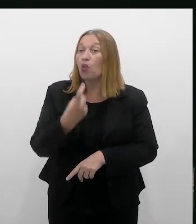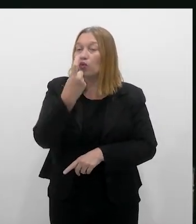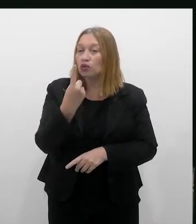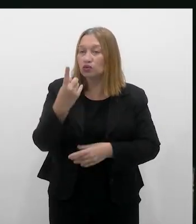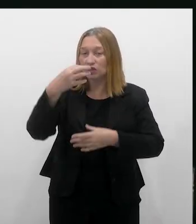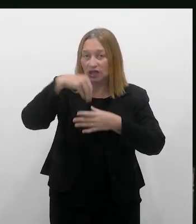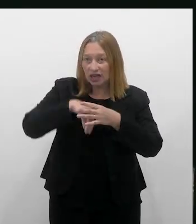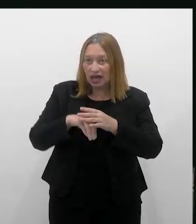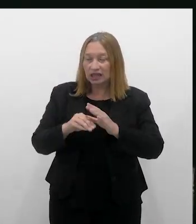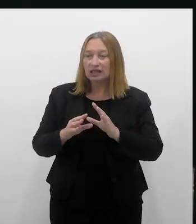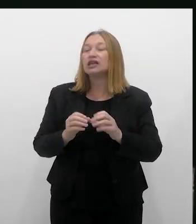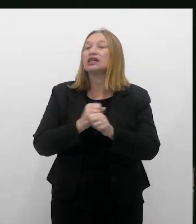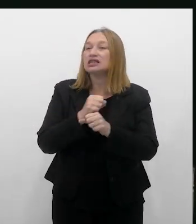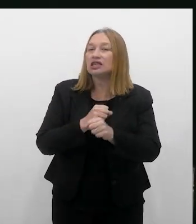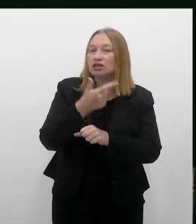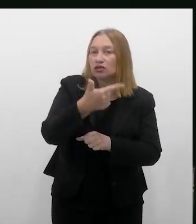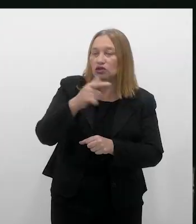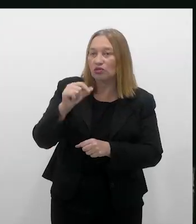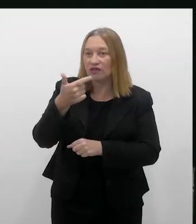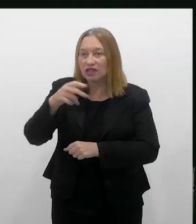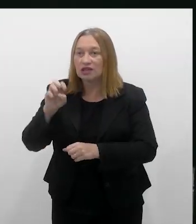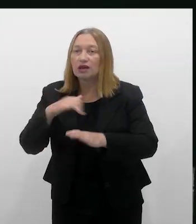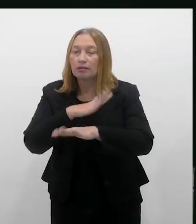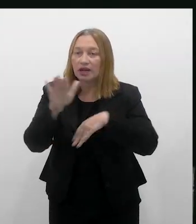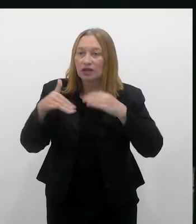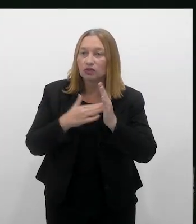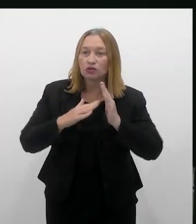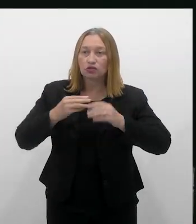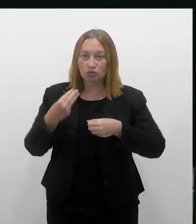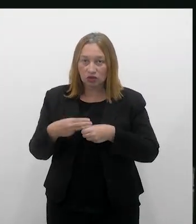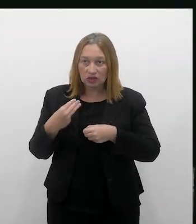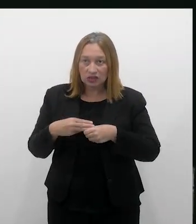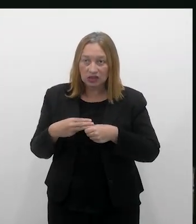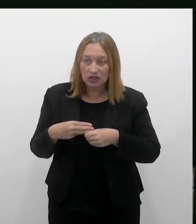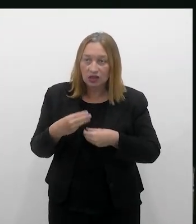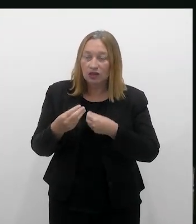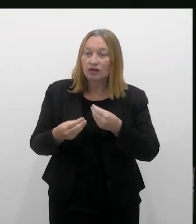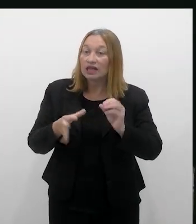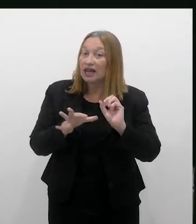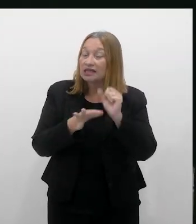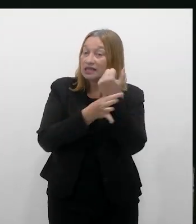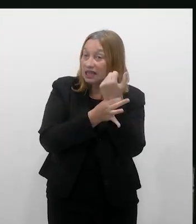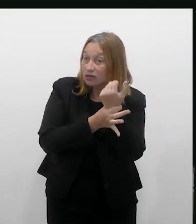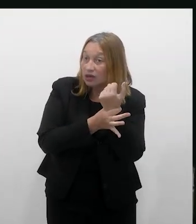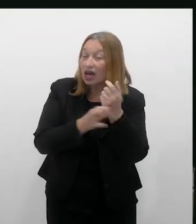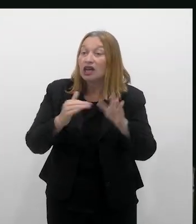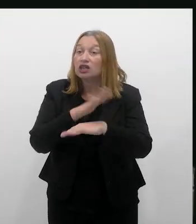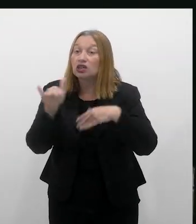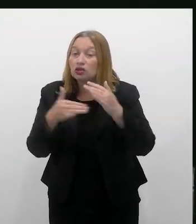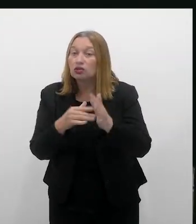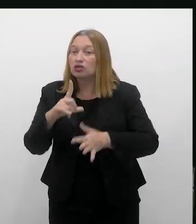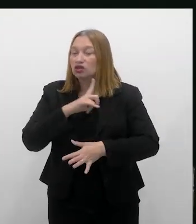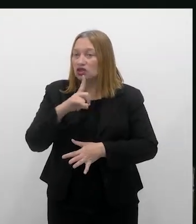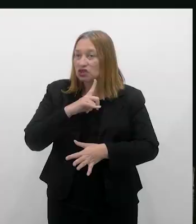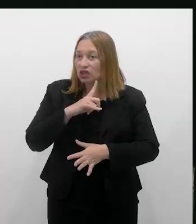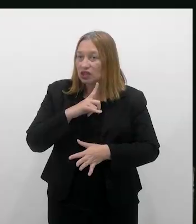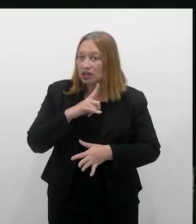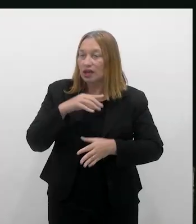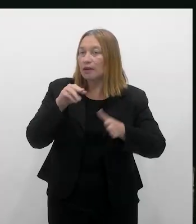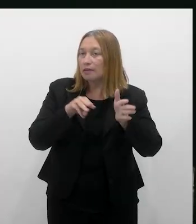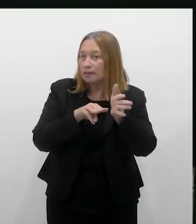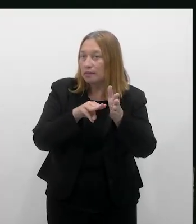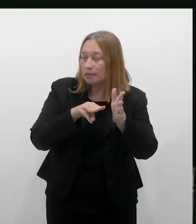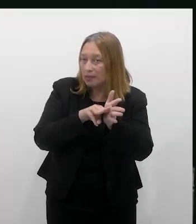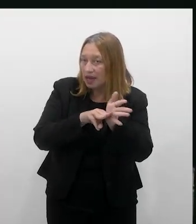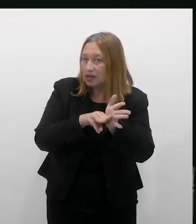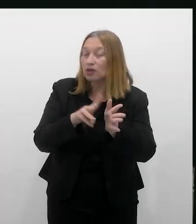alfabetização implantado neste ano de 2025 para todos os municípios. como forma de garantia que todos tenham